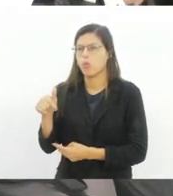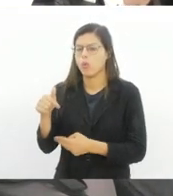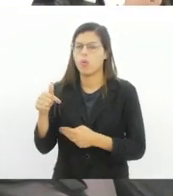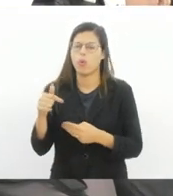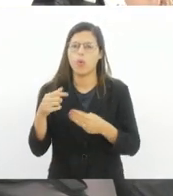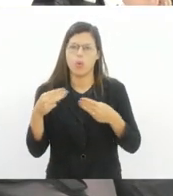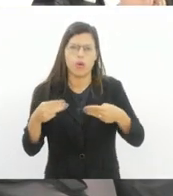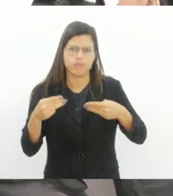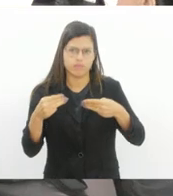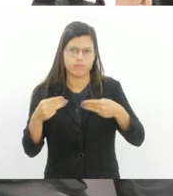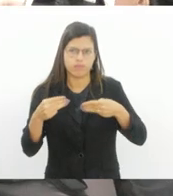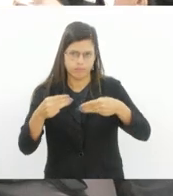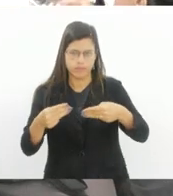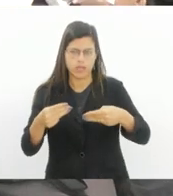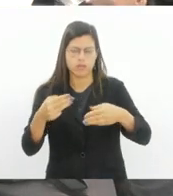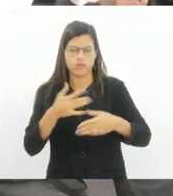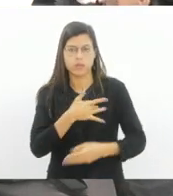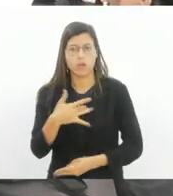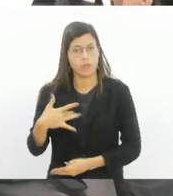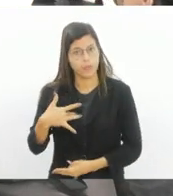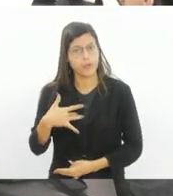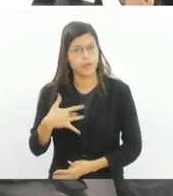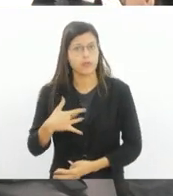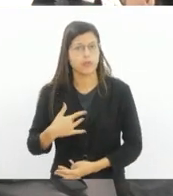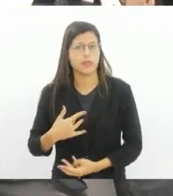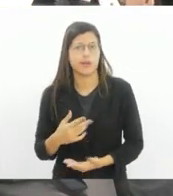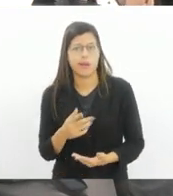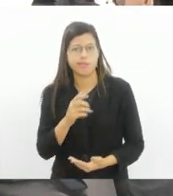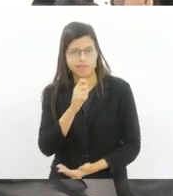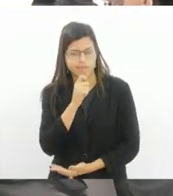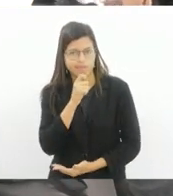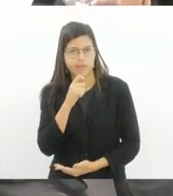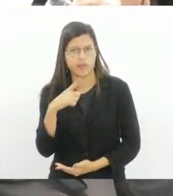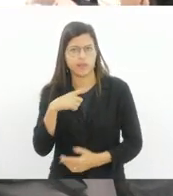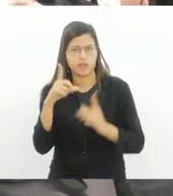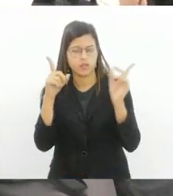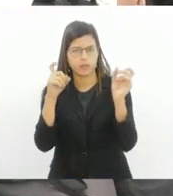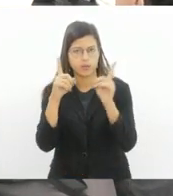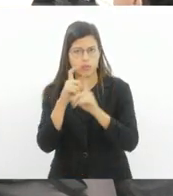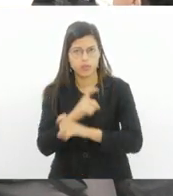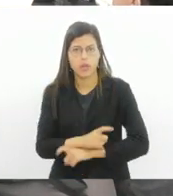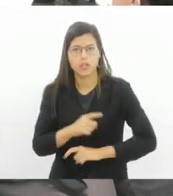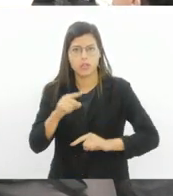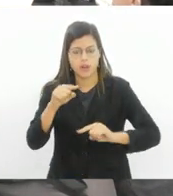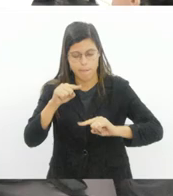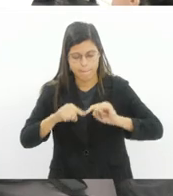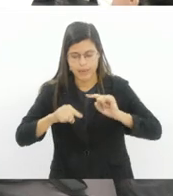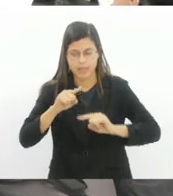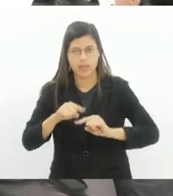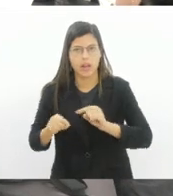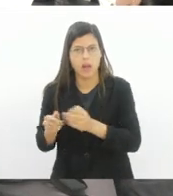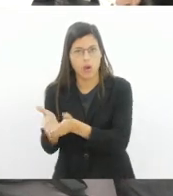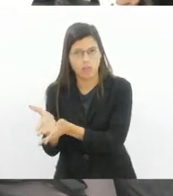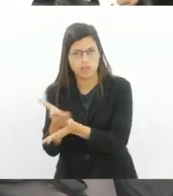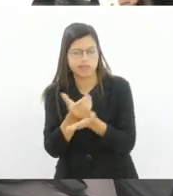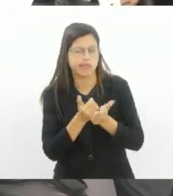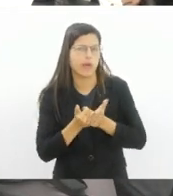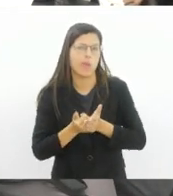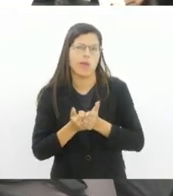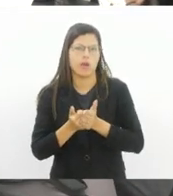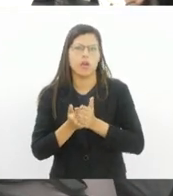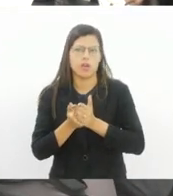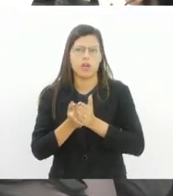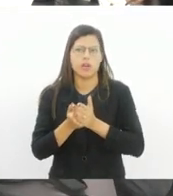Saúde, nós ainda temos a dificuldade de recolher esse material, né, nas unidades